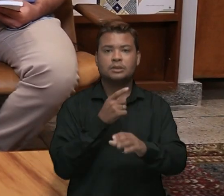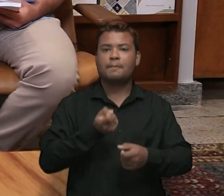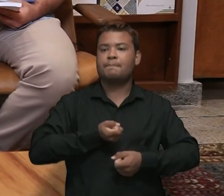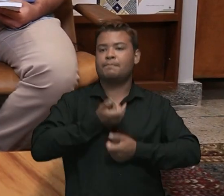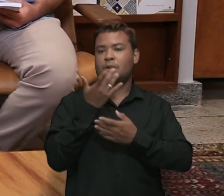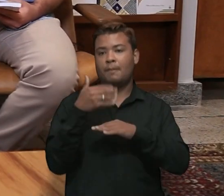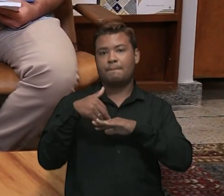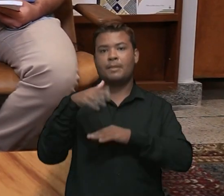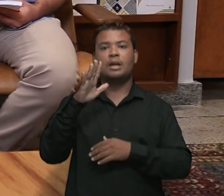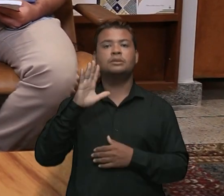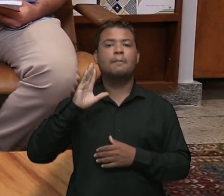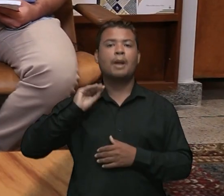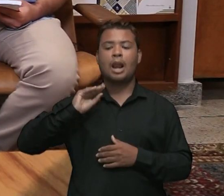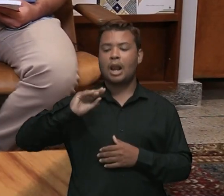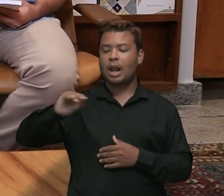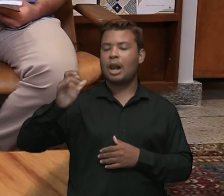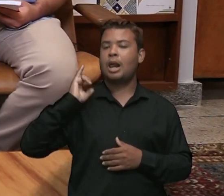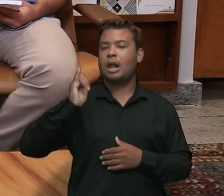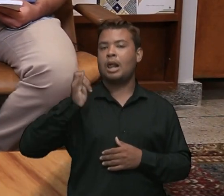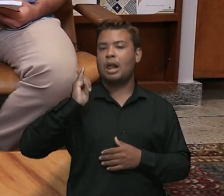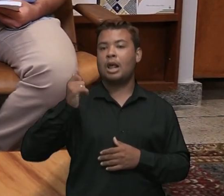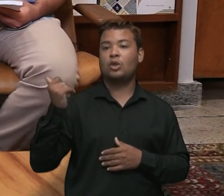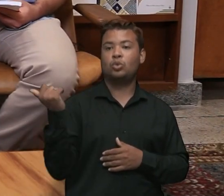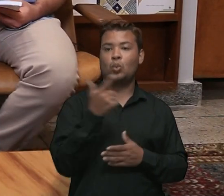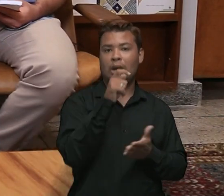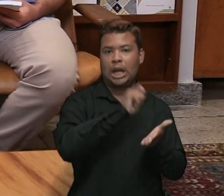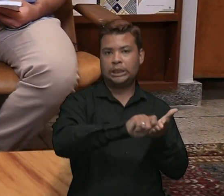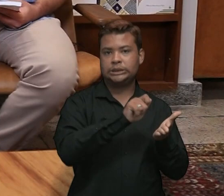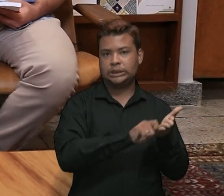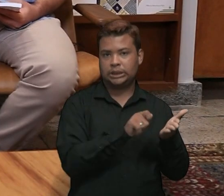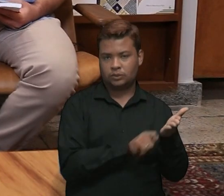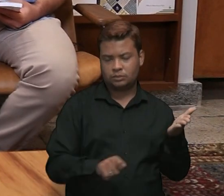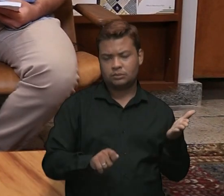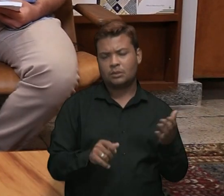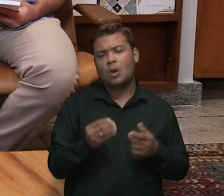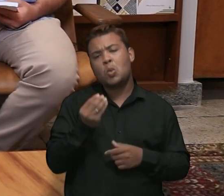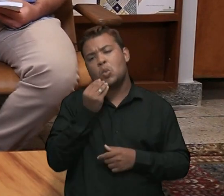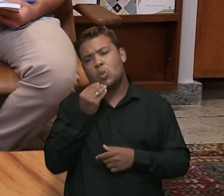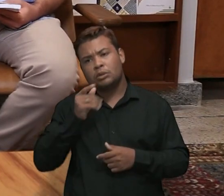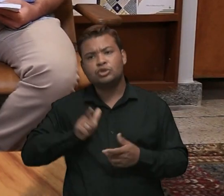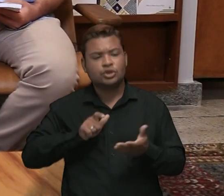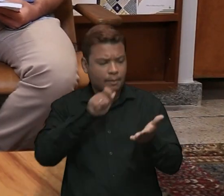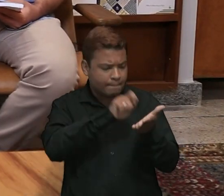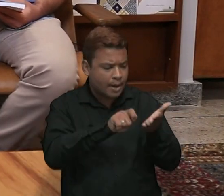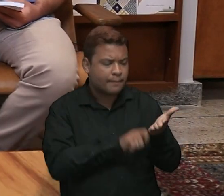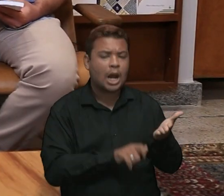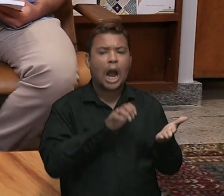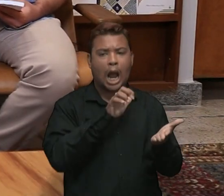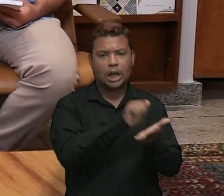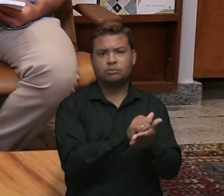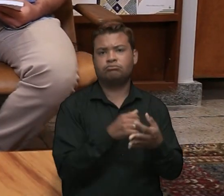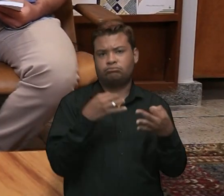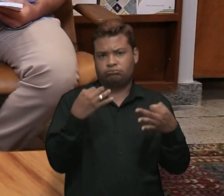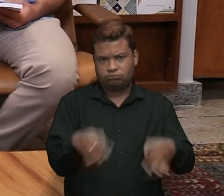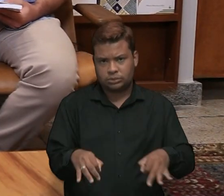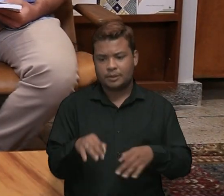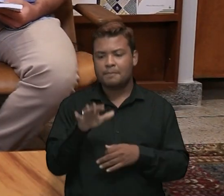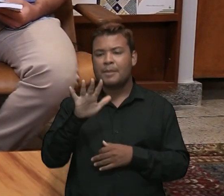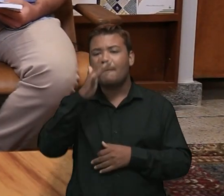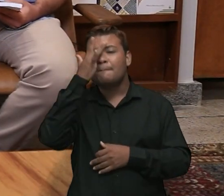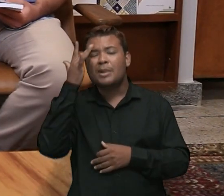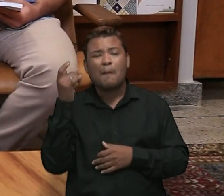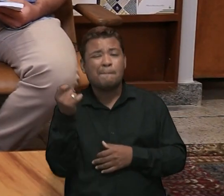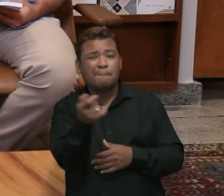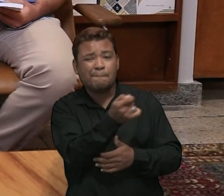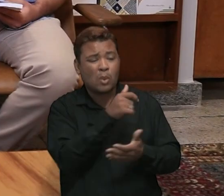pela forma oral que pela forma escrita. Claro, havia o registro escrito, que foi assim que chegou até nós, mas poucas pessoas tinham acesso